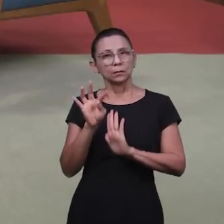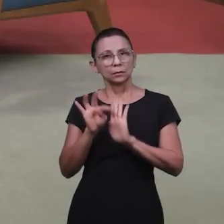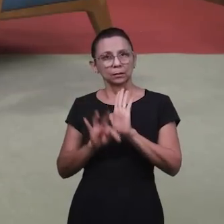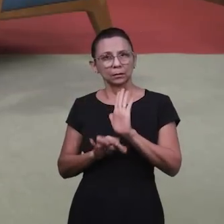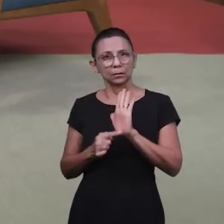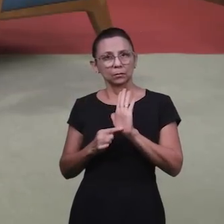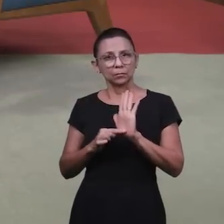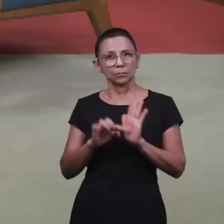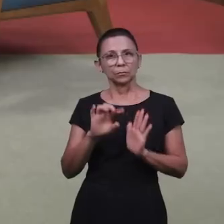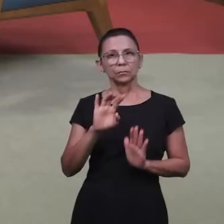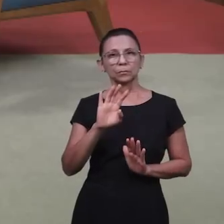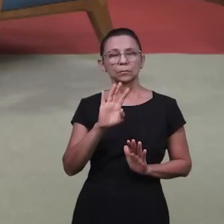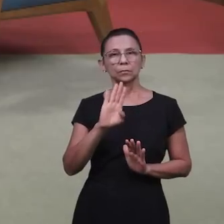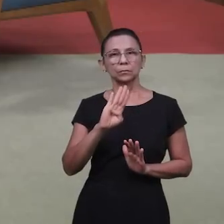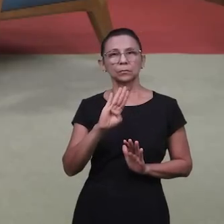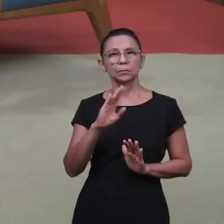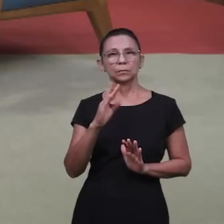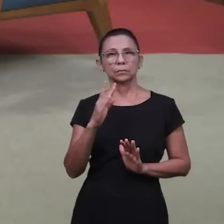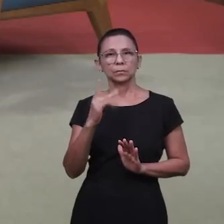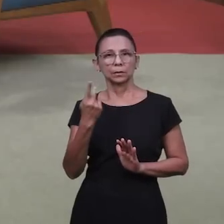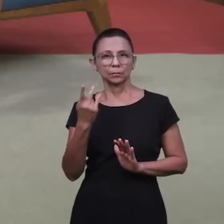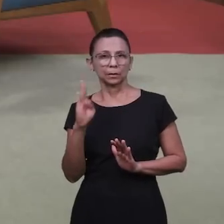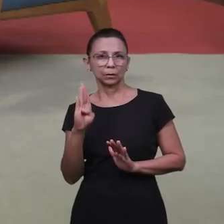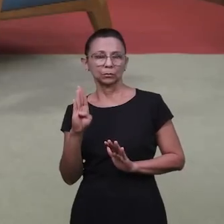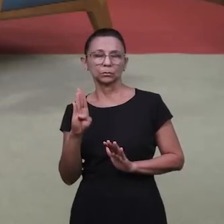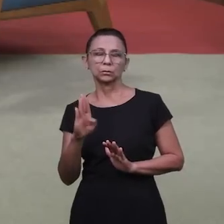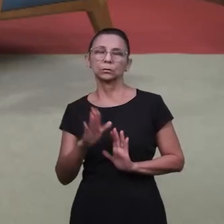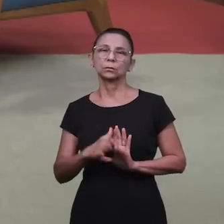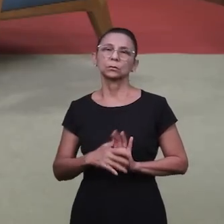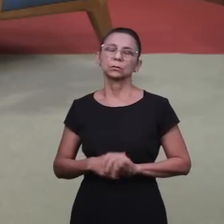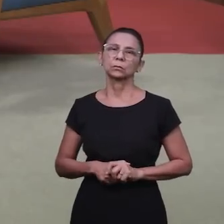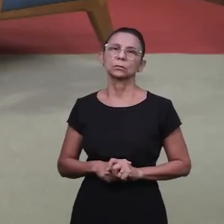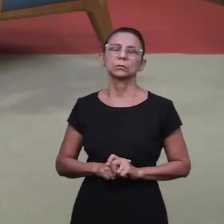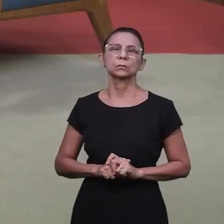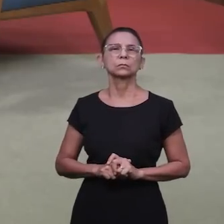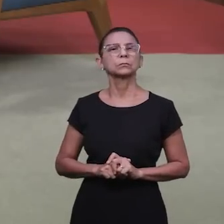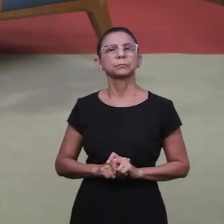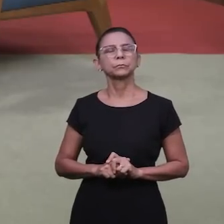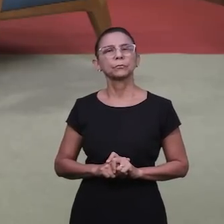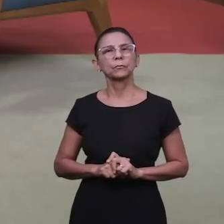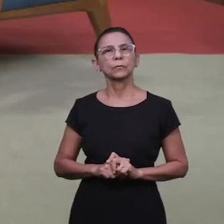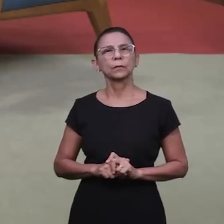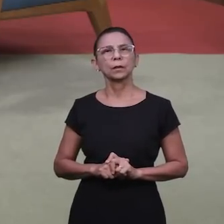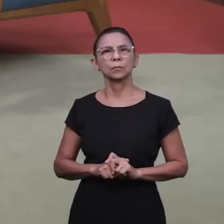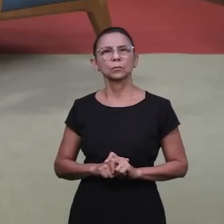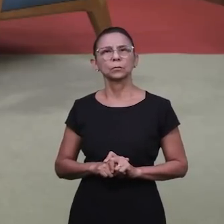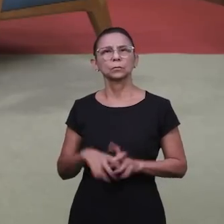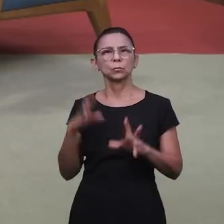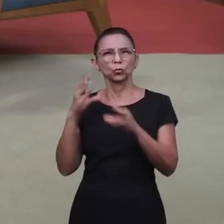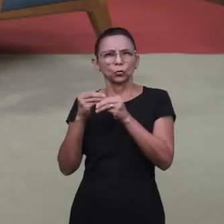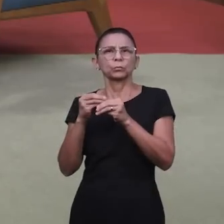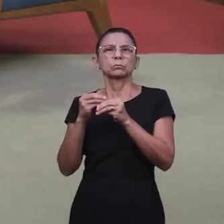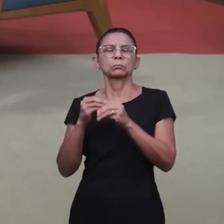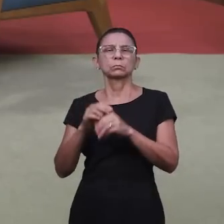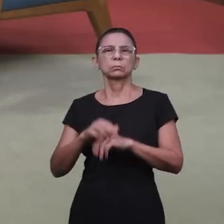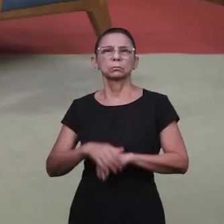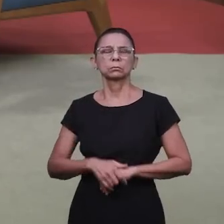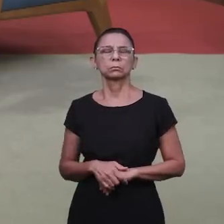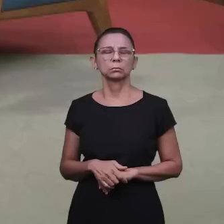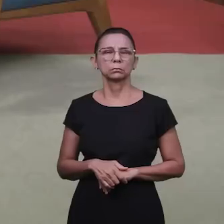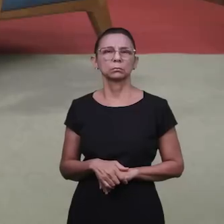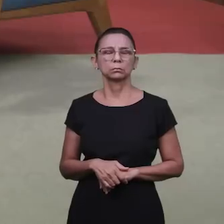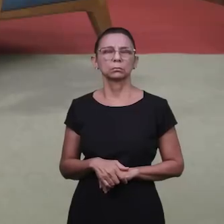escrito aos Hebreus, ele é muito categórico, né? É muito pontual, muito assim incisivo, né?